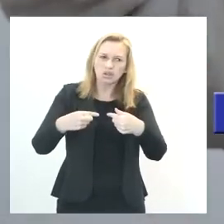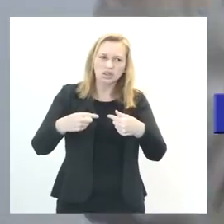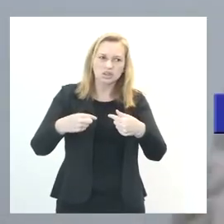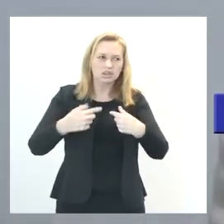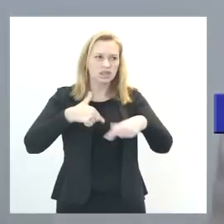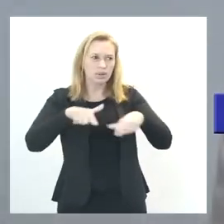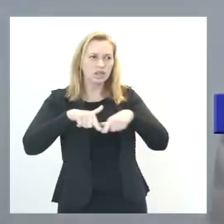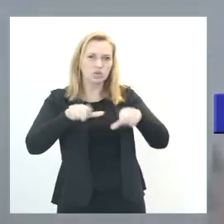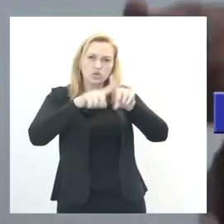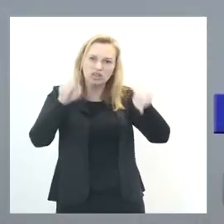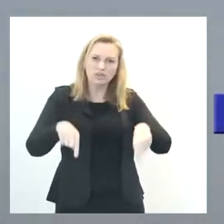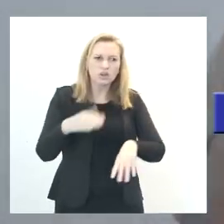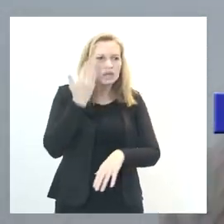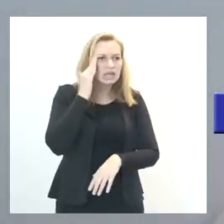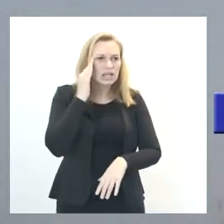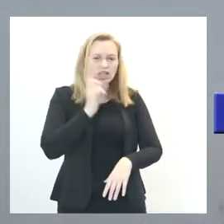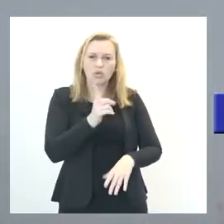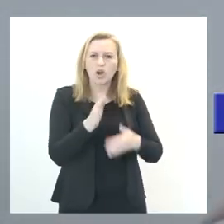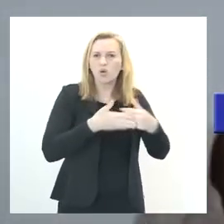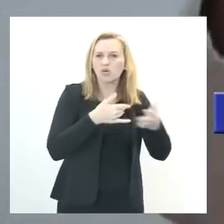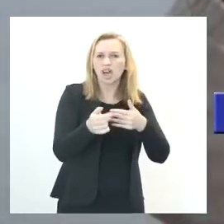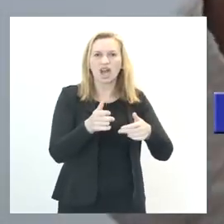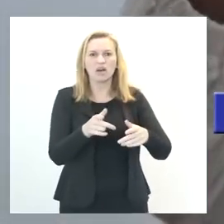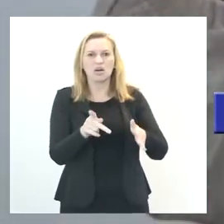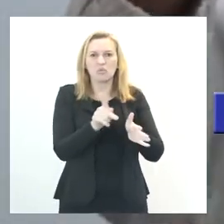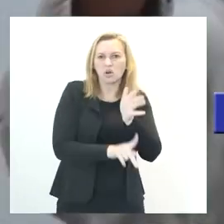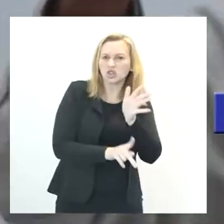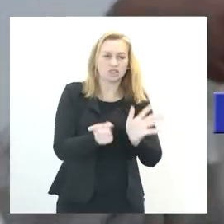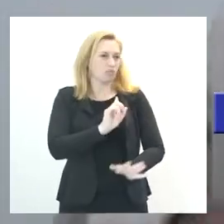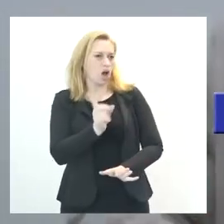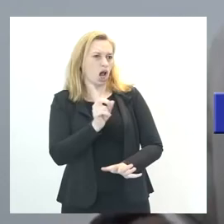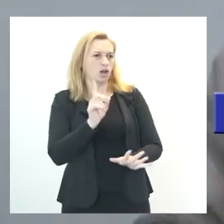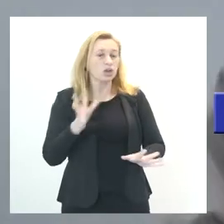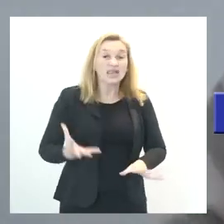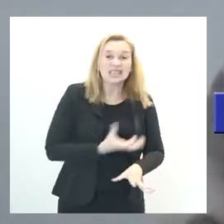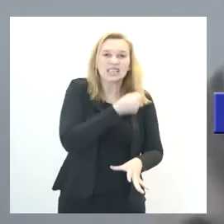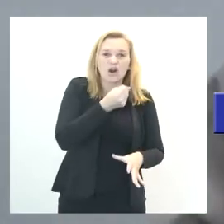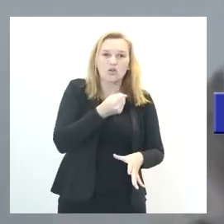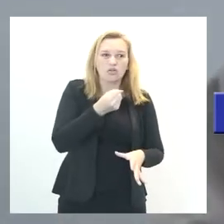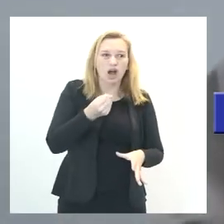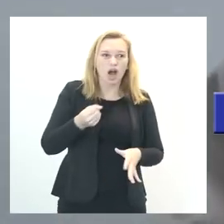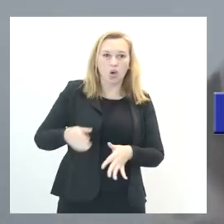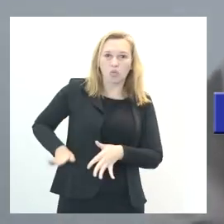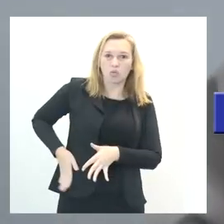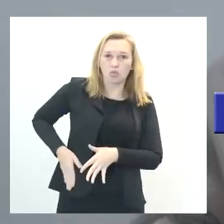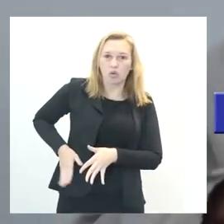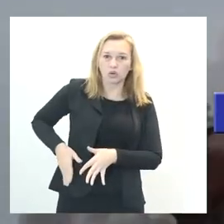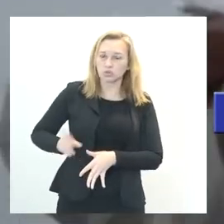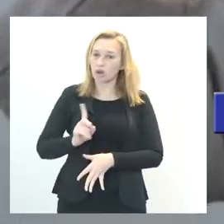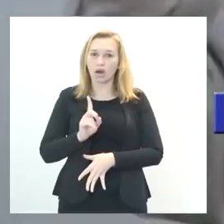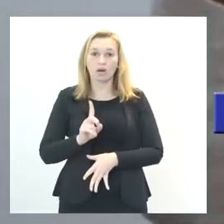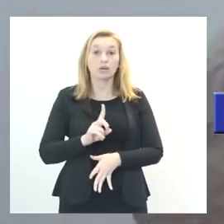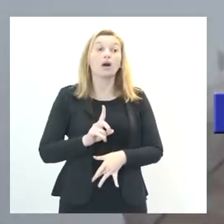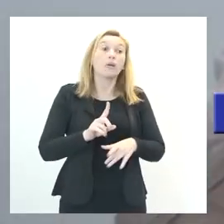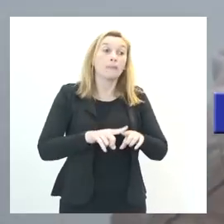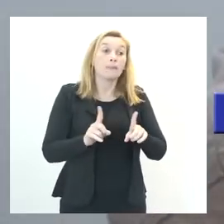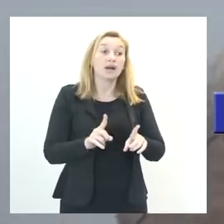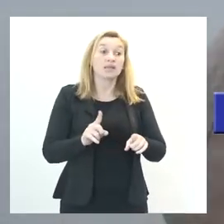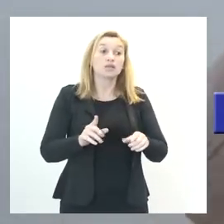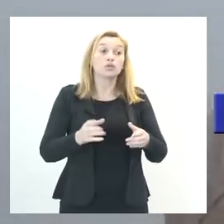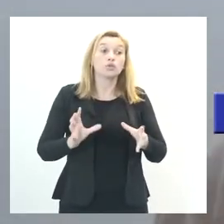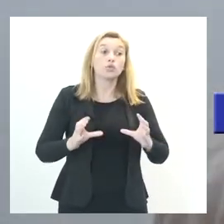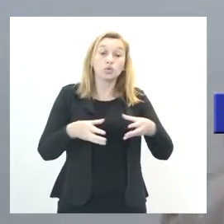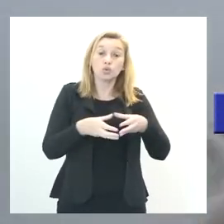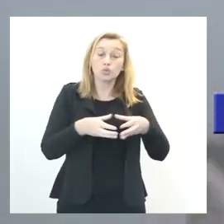servidores que entender isso não projeto qualquer não é melhor mesmo salvar a guarda no nosso bolso de uma síntese pessoal olha na praça